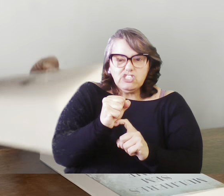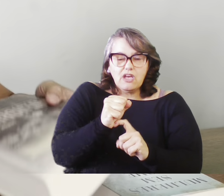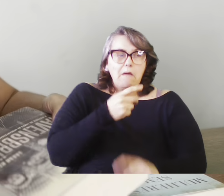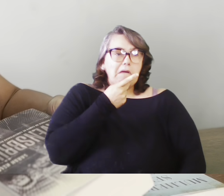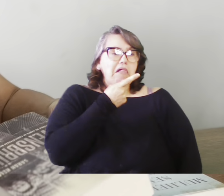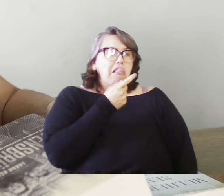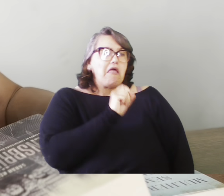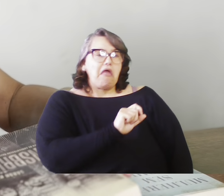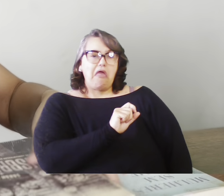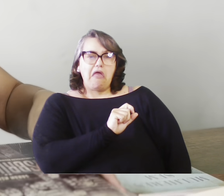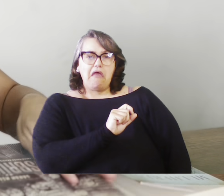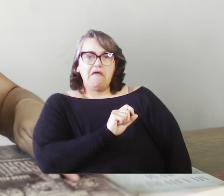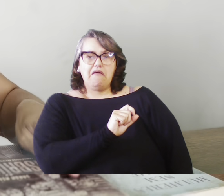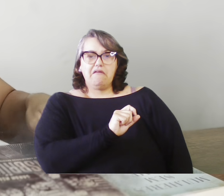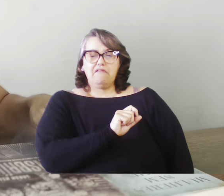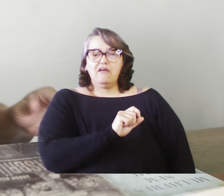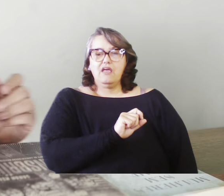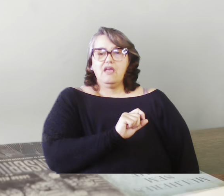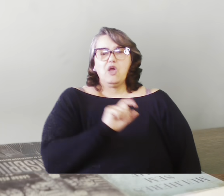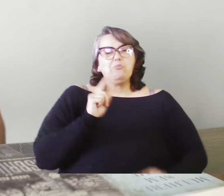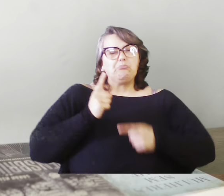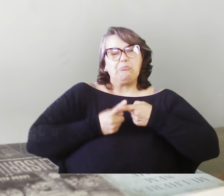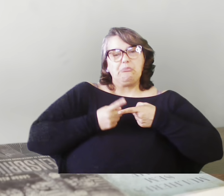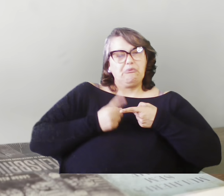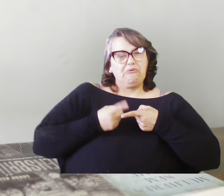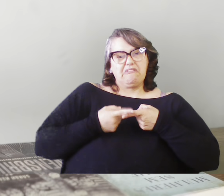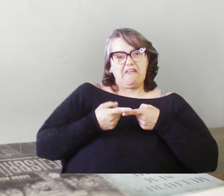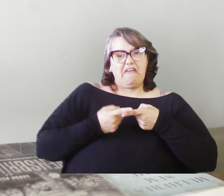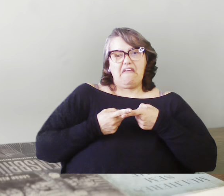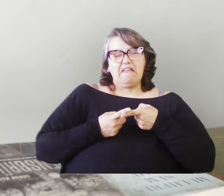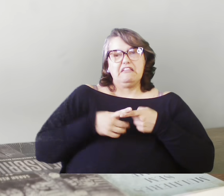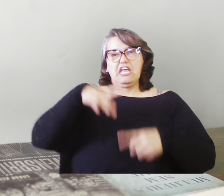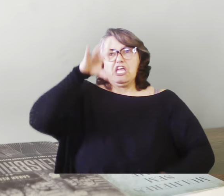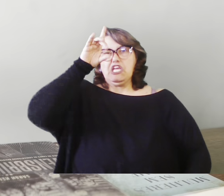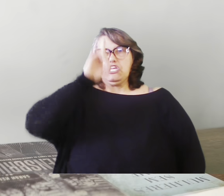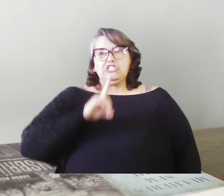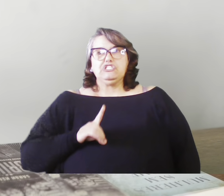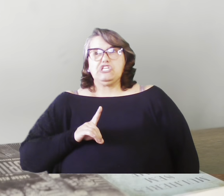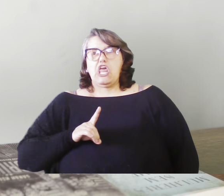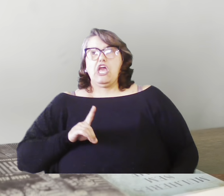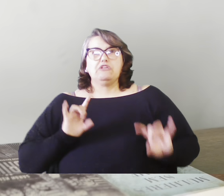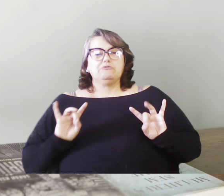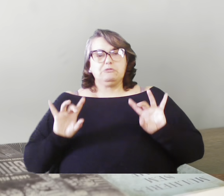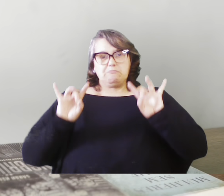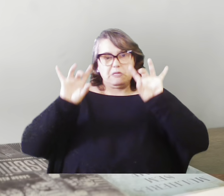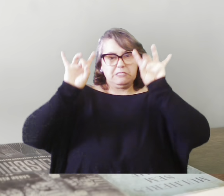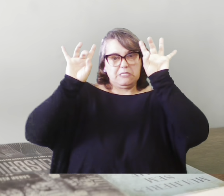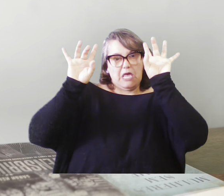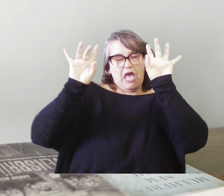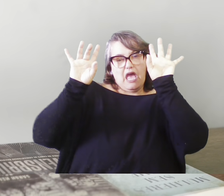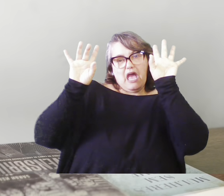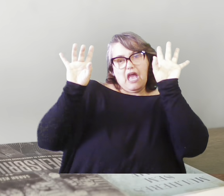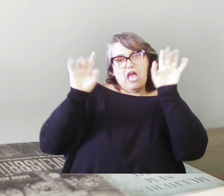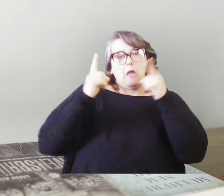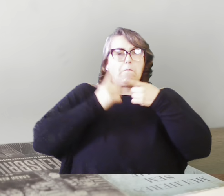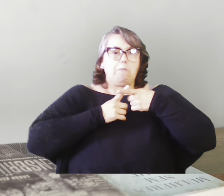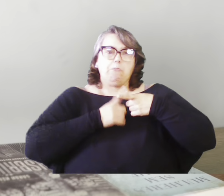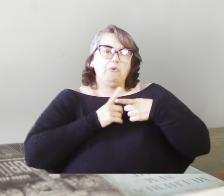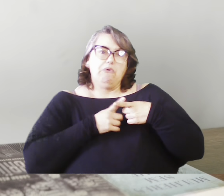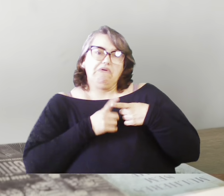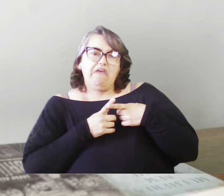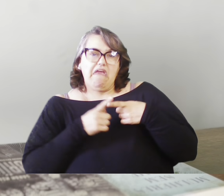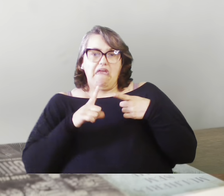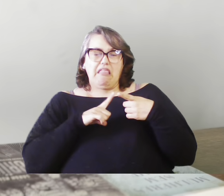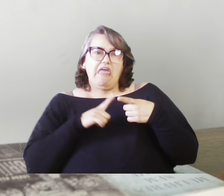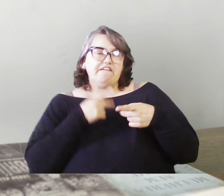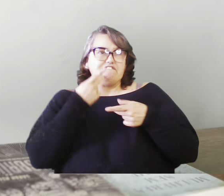E aí muita gente diz assim, por que tem direitos especiais, direitos